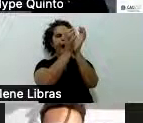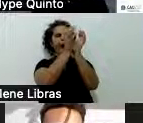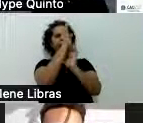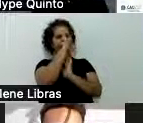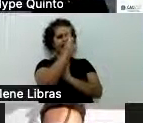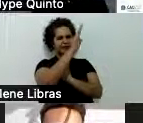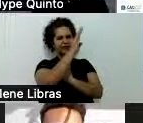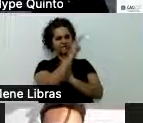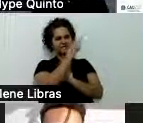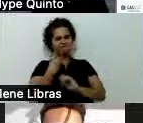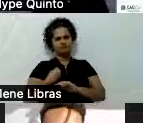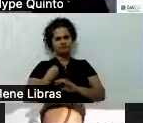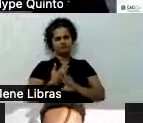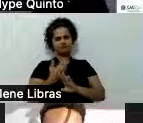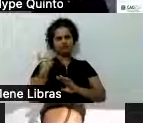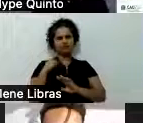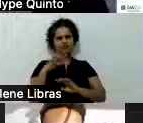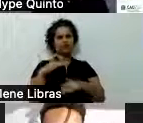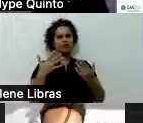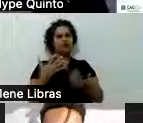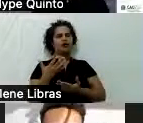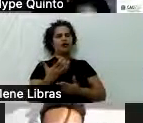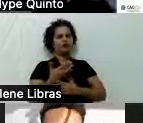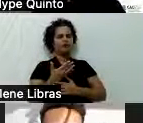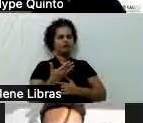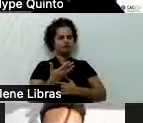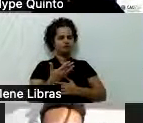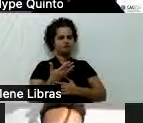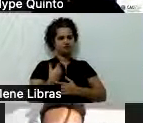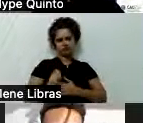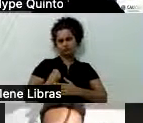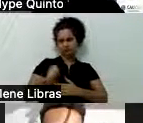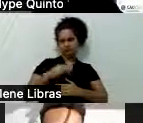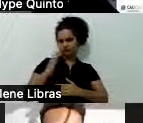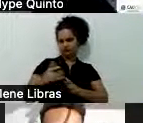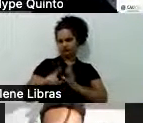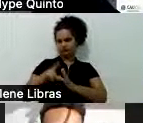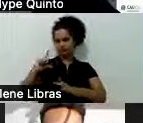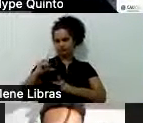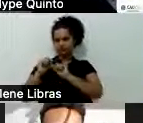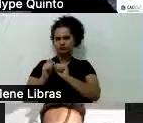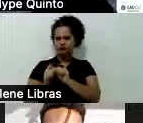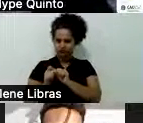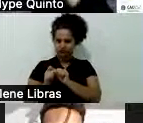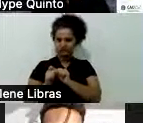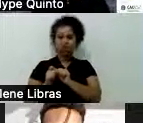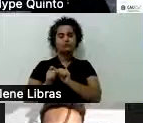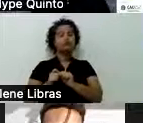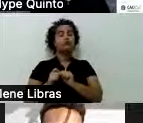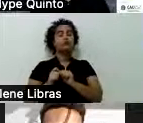situação pré-existente, ou seja, qual era a situação existente antes da intervenção. Então, só